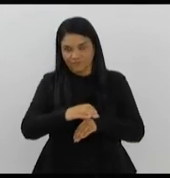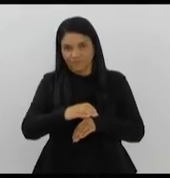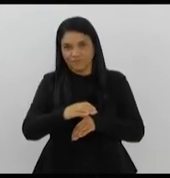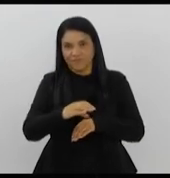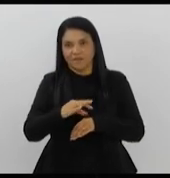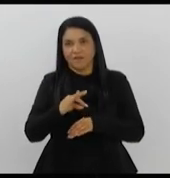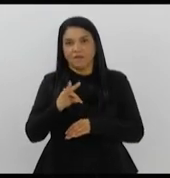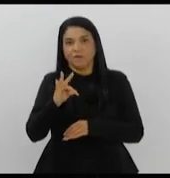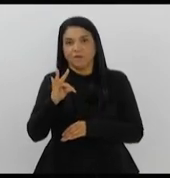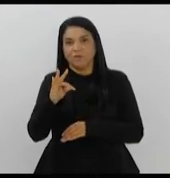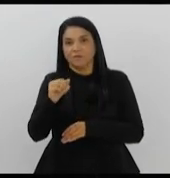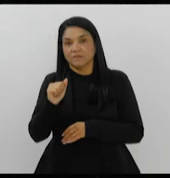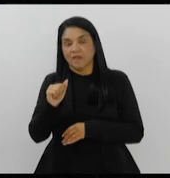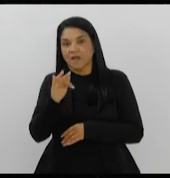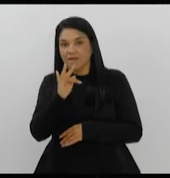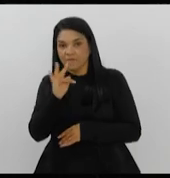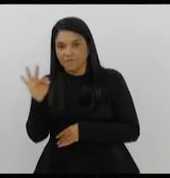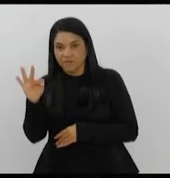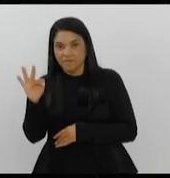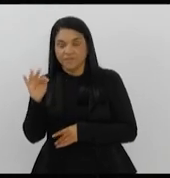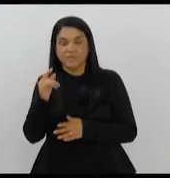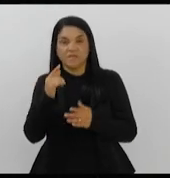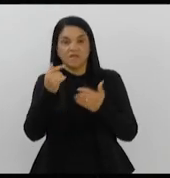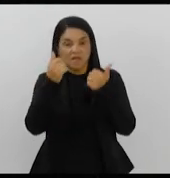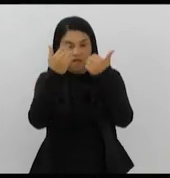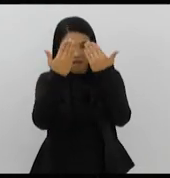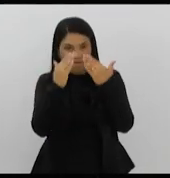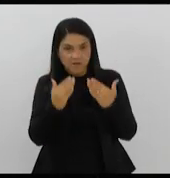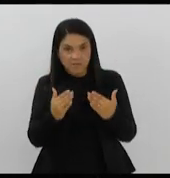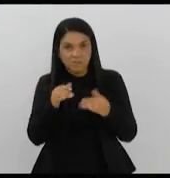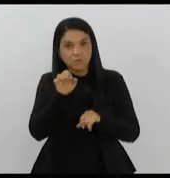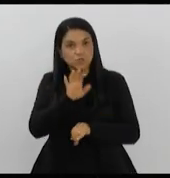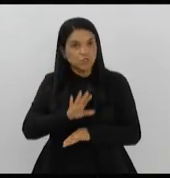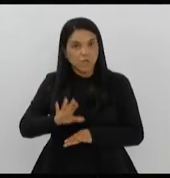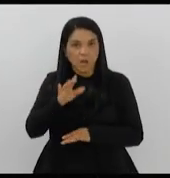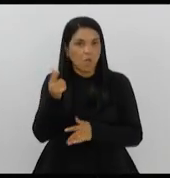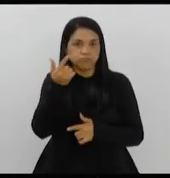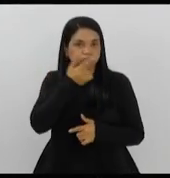nem uma prova de avaliação geral, porque